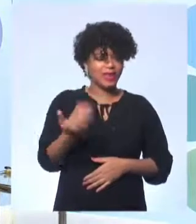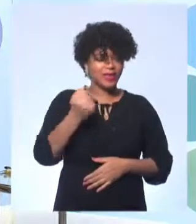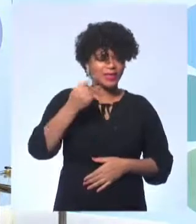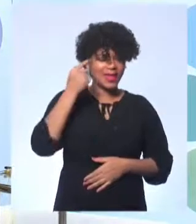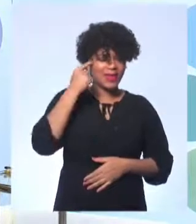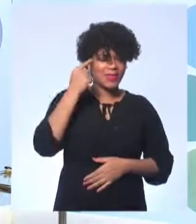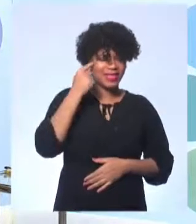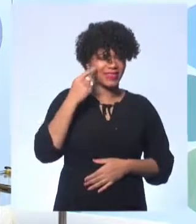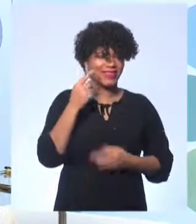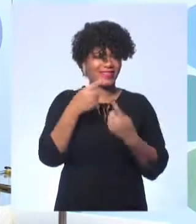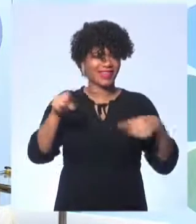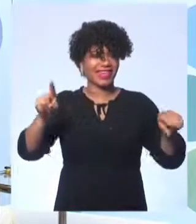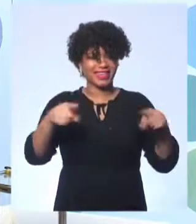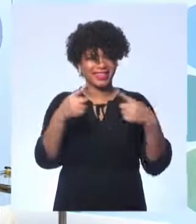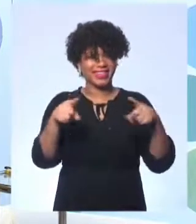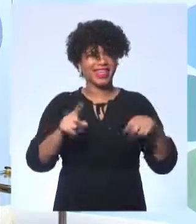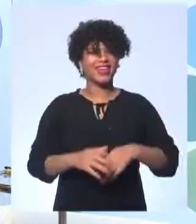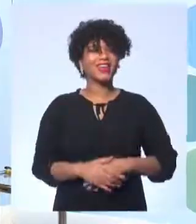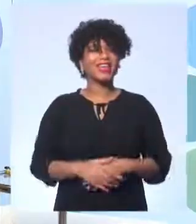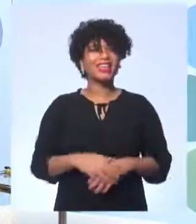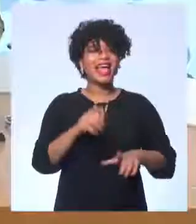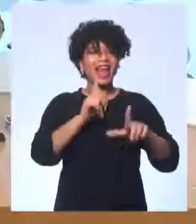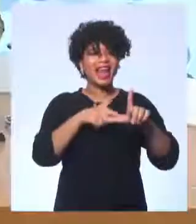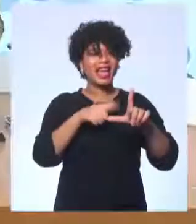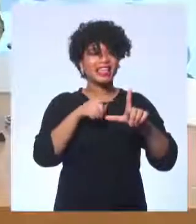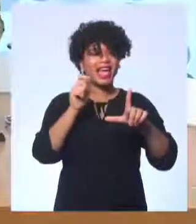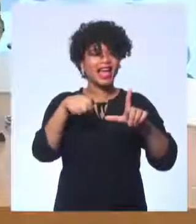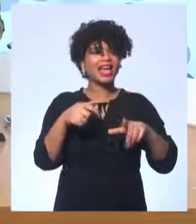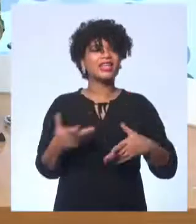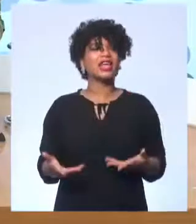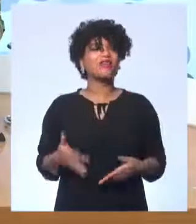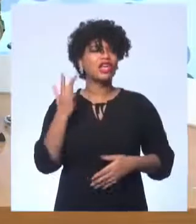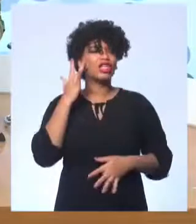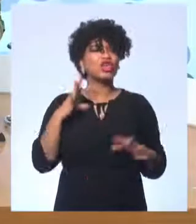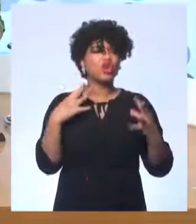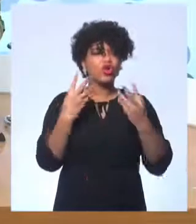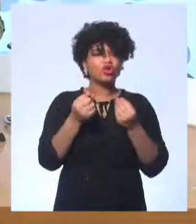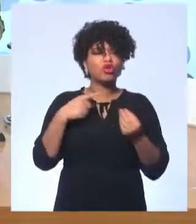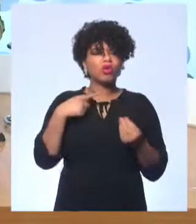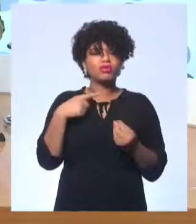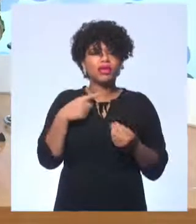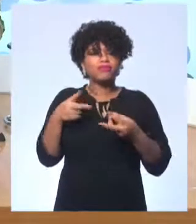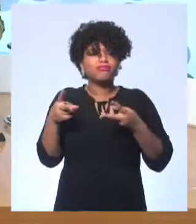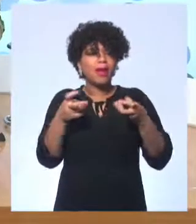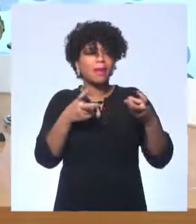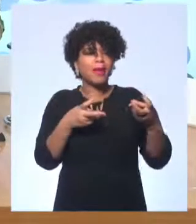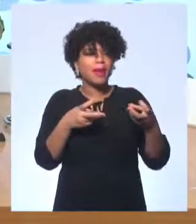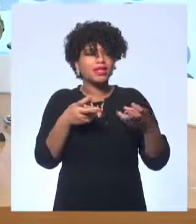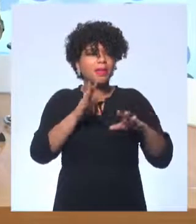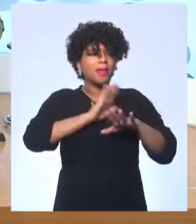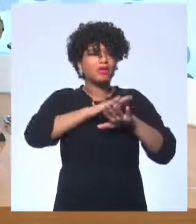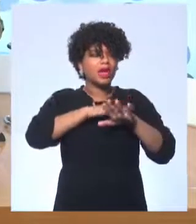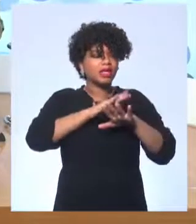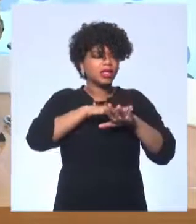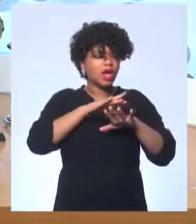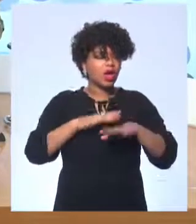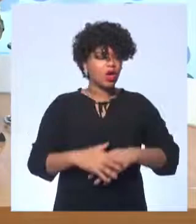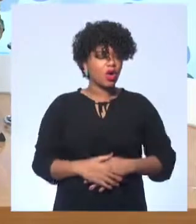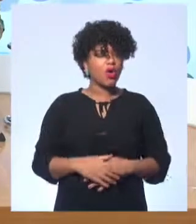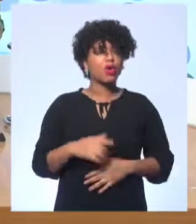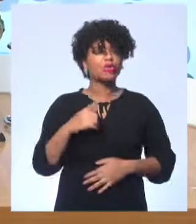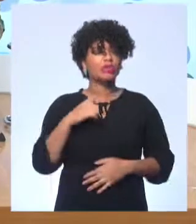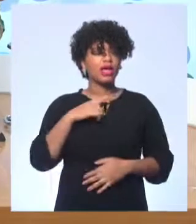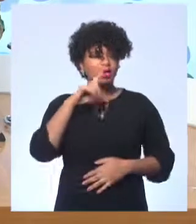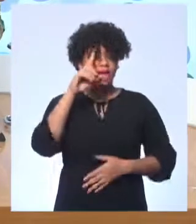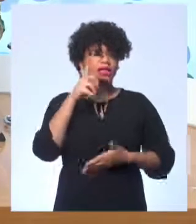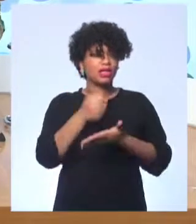da música sem letra, né? Sim. Será que toda coisa que tem uma mensagem definida ou supostamente